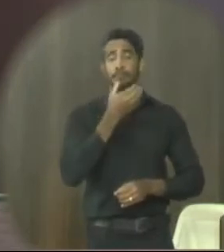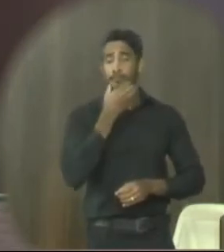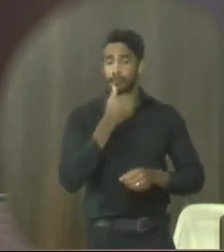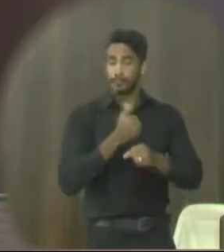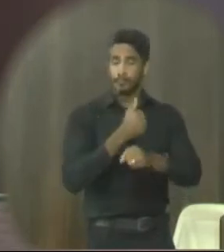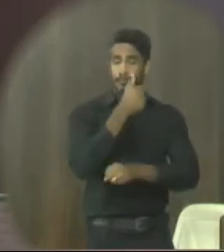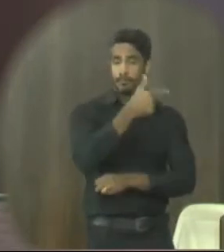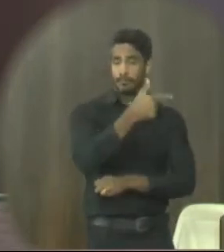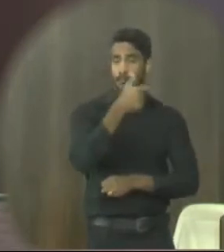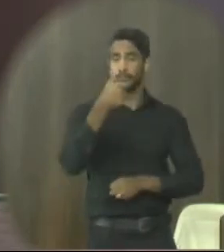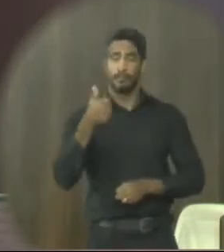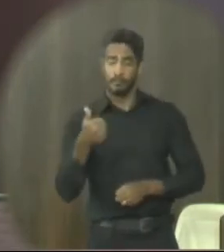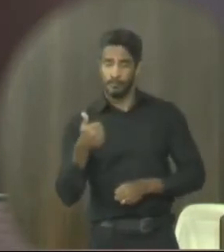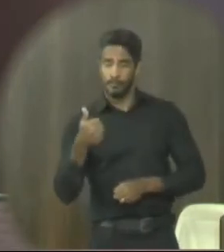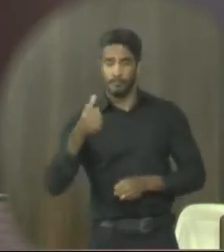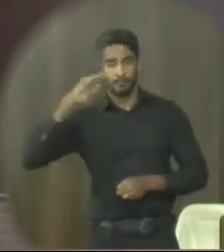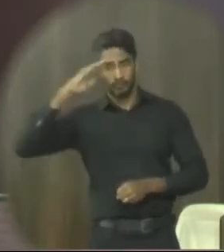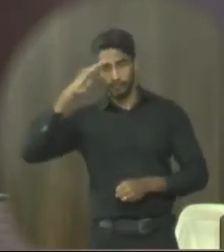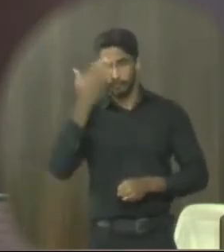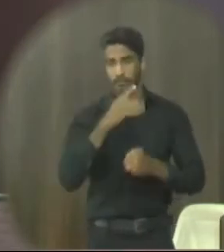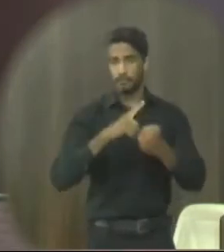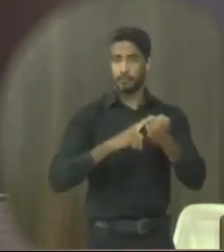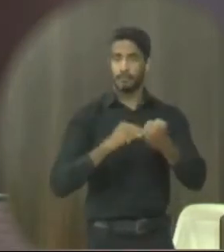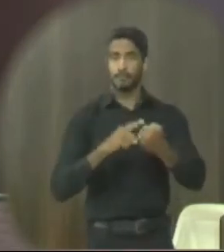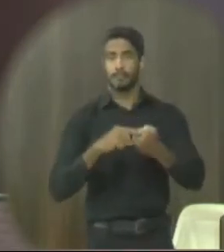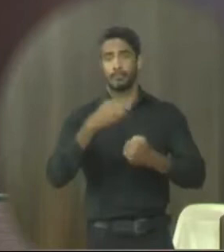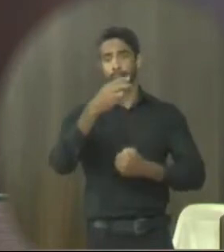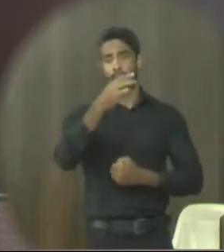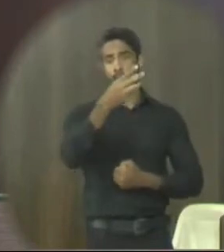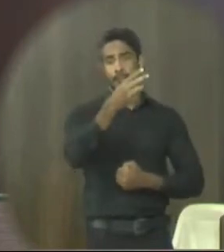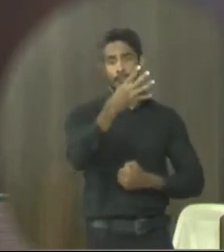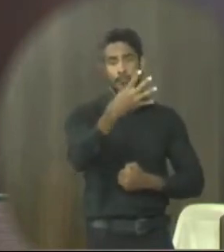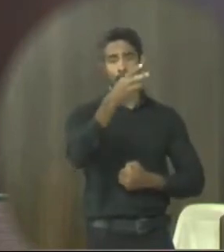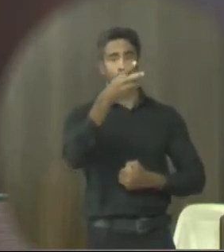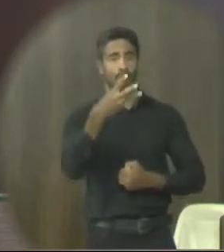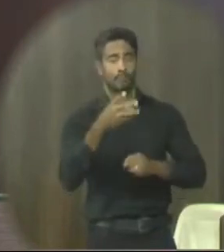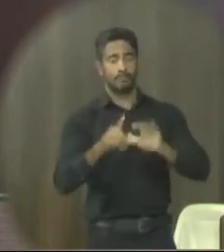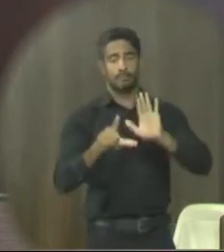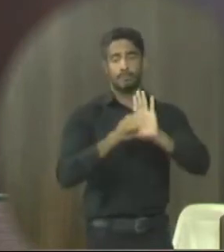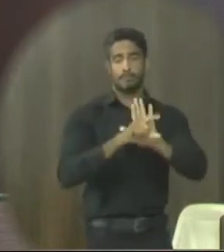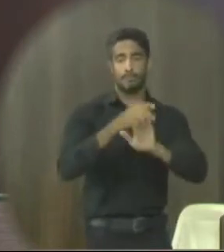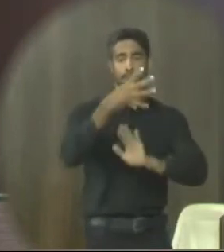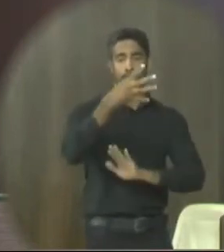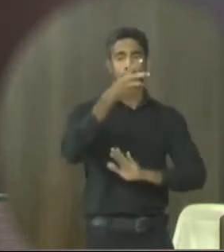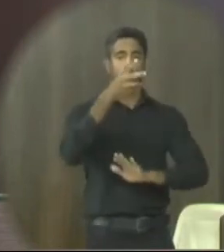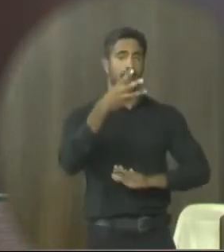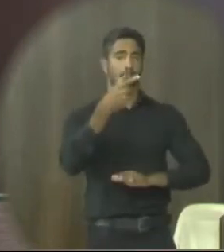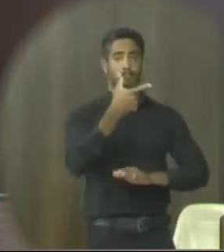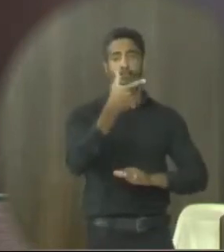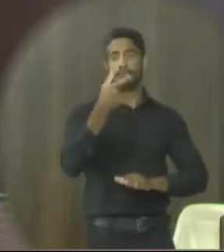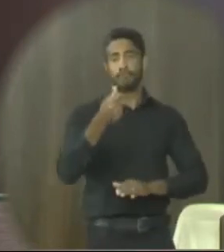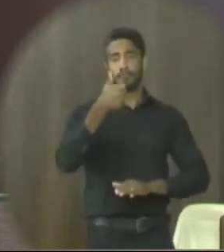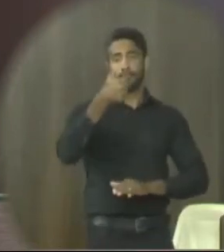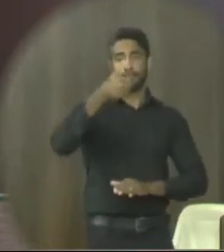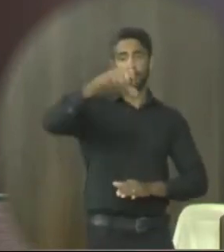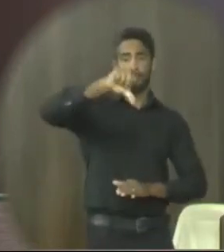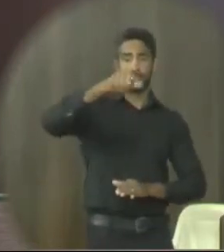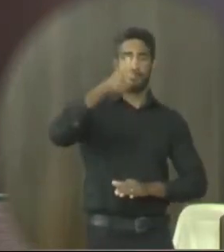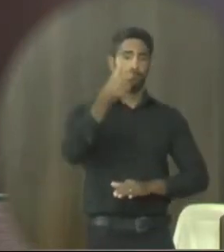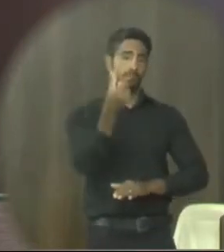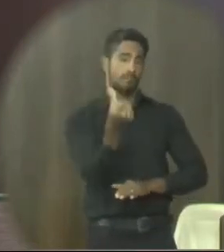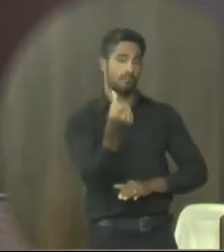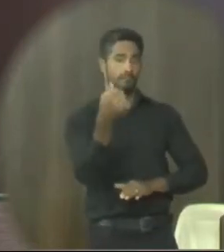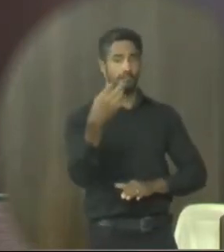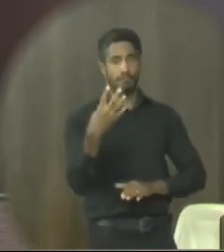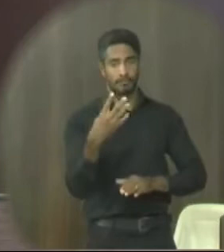8 de dezembro de 2021, com fundamento no artigo 43 da lei 4320 de 1964 e no